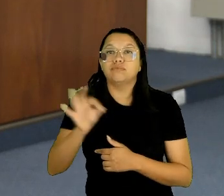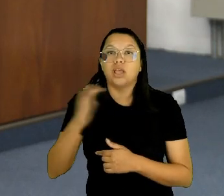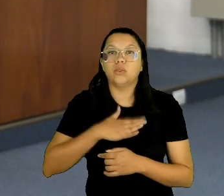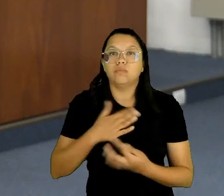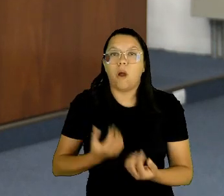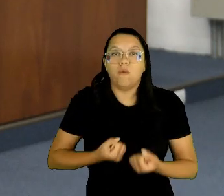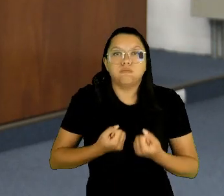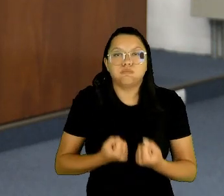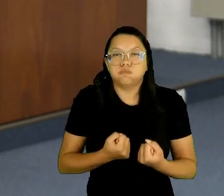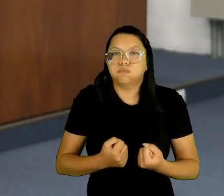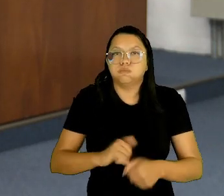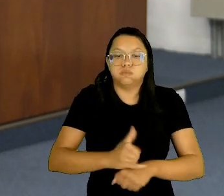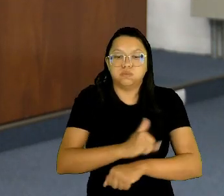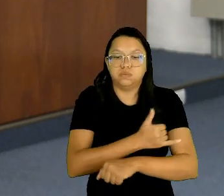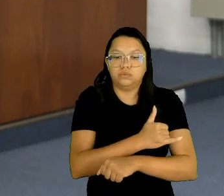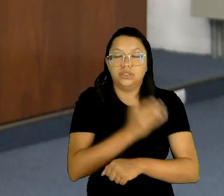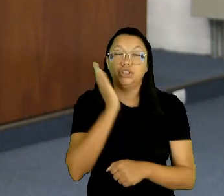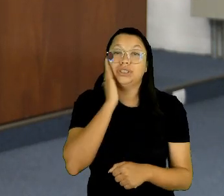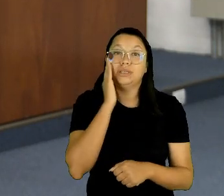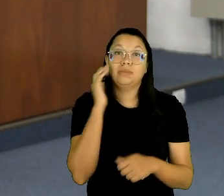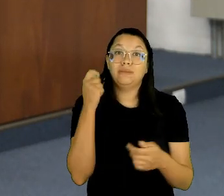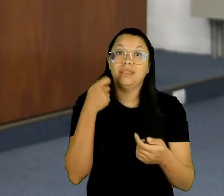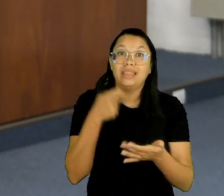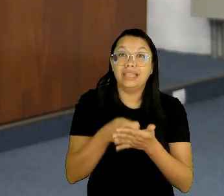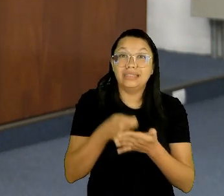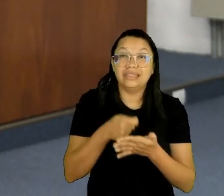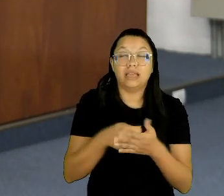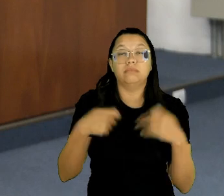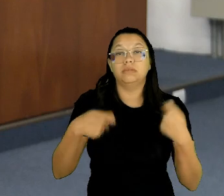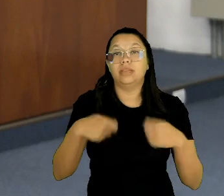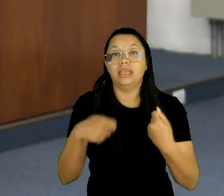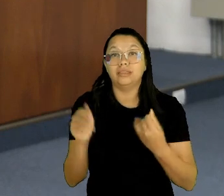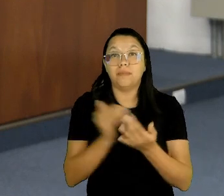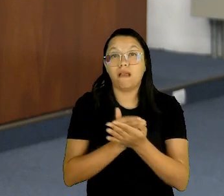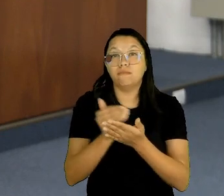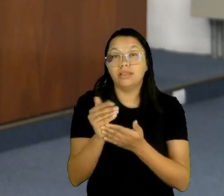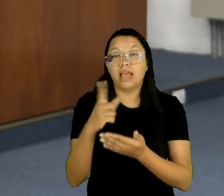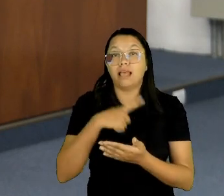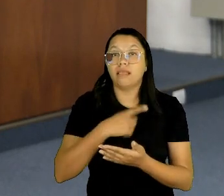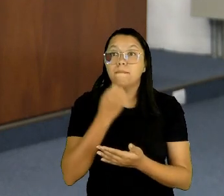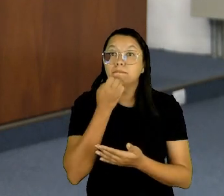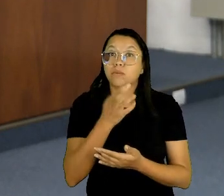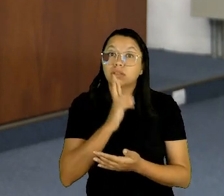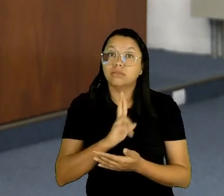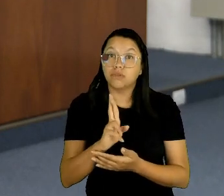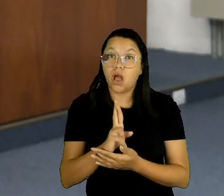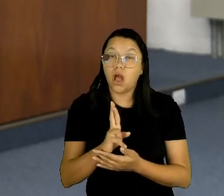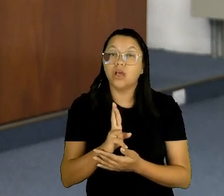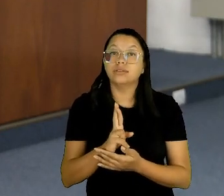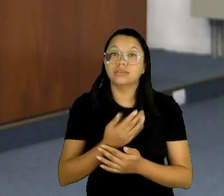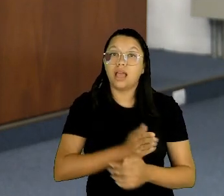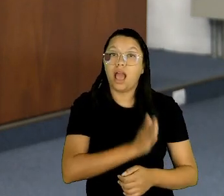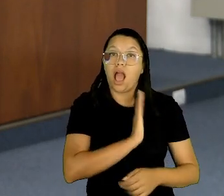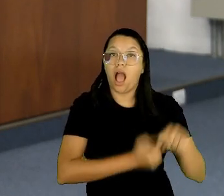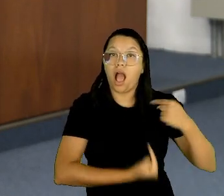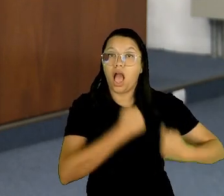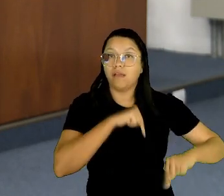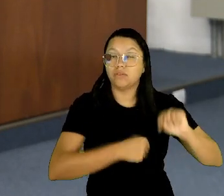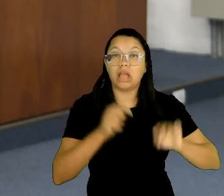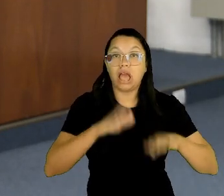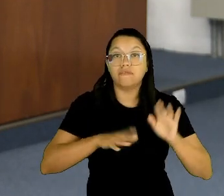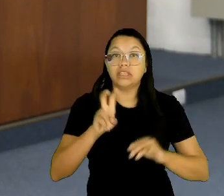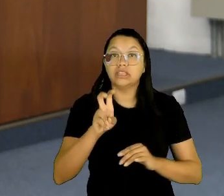20% do meu peso. A gente sabe que não necessariamente isso é necessário para começar a ter benefício cardiovascular. Às